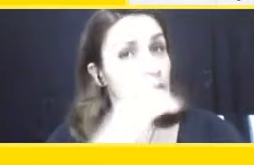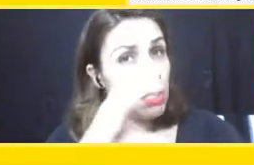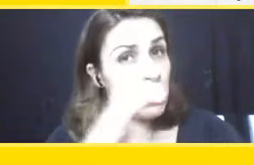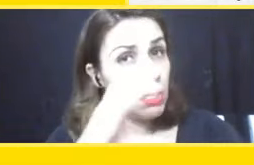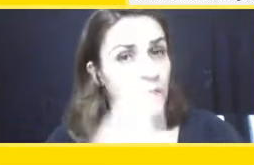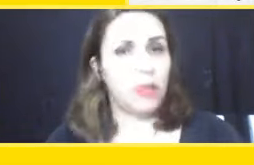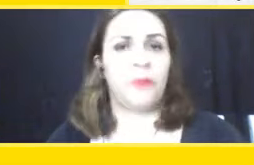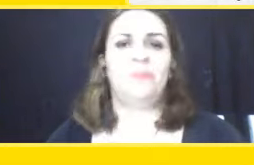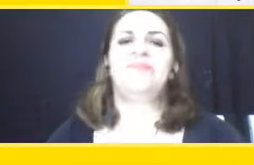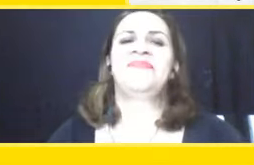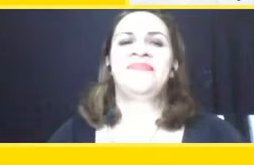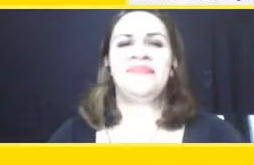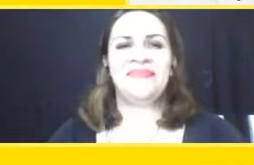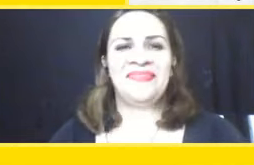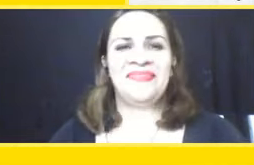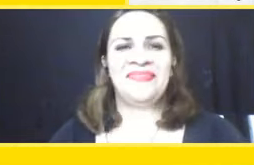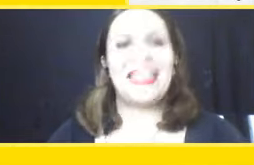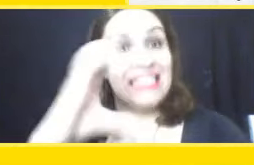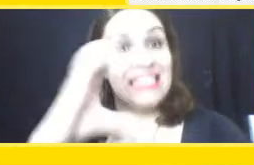falar de Ceilândia.